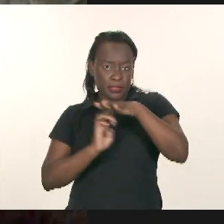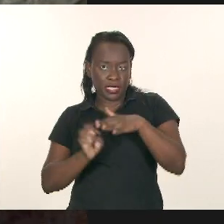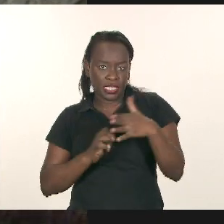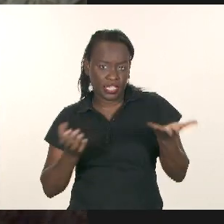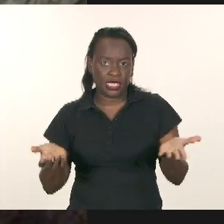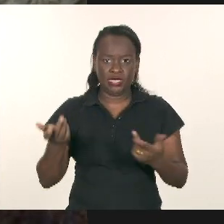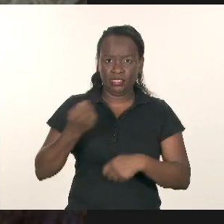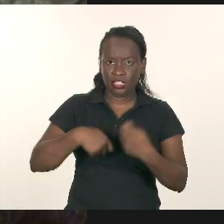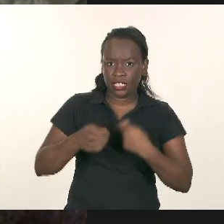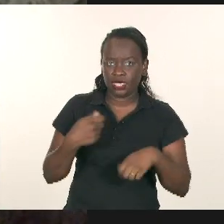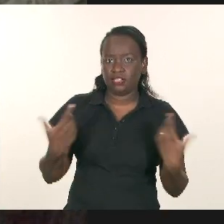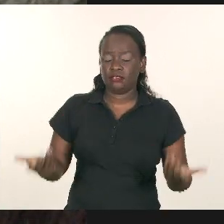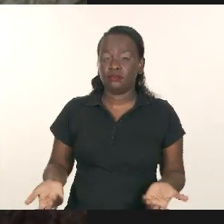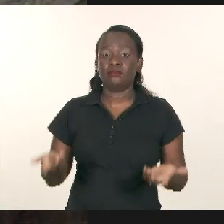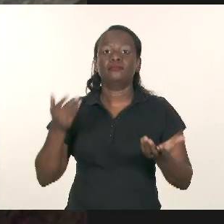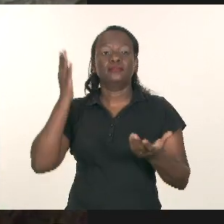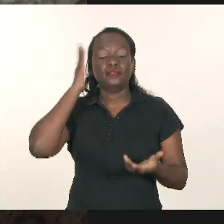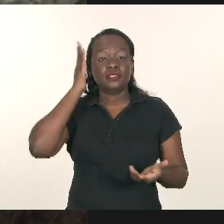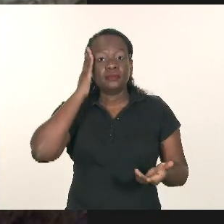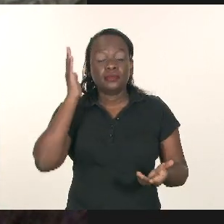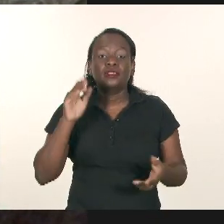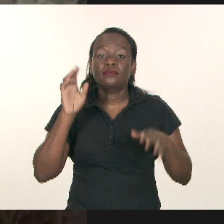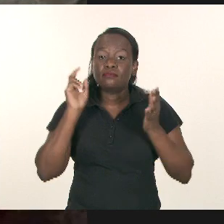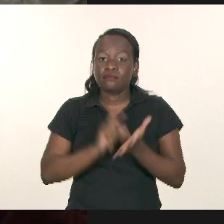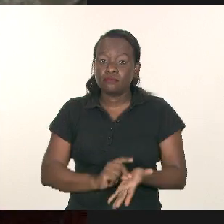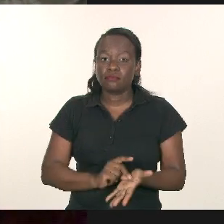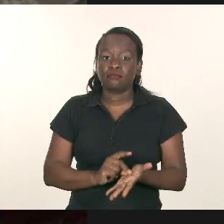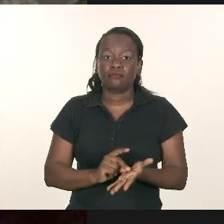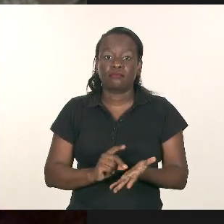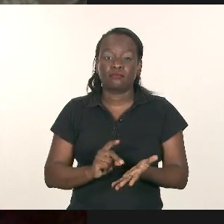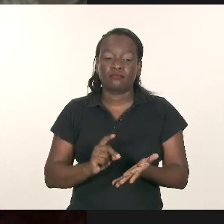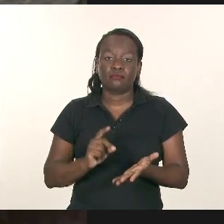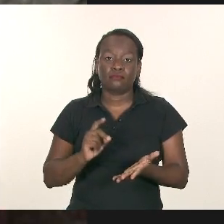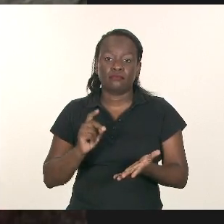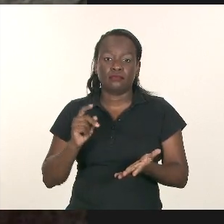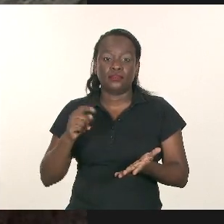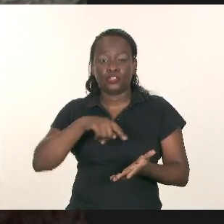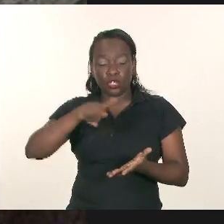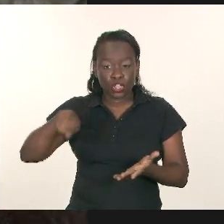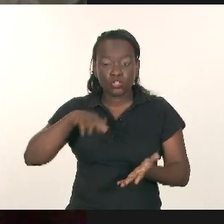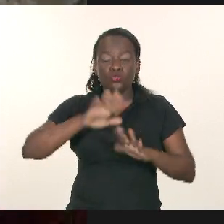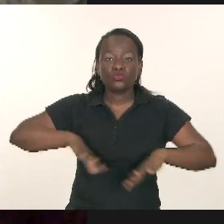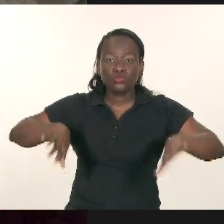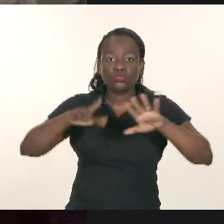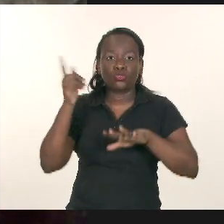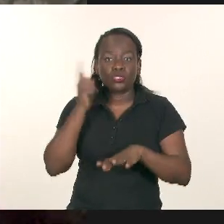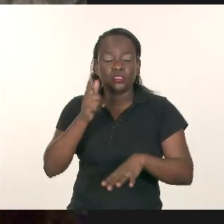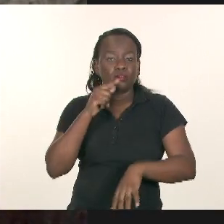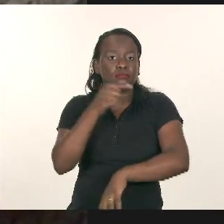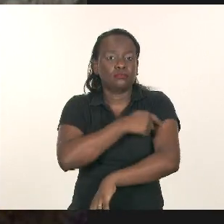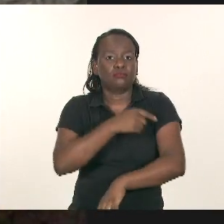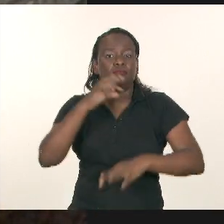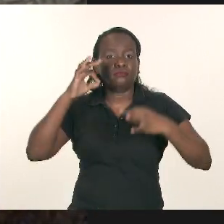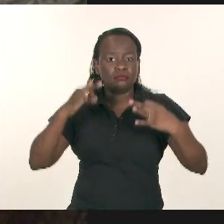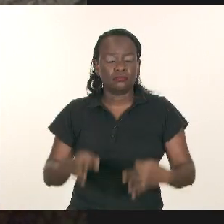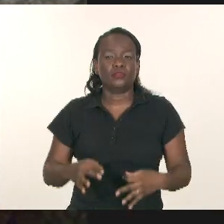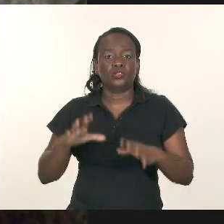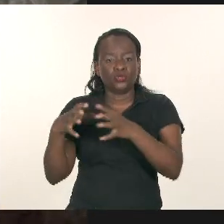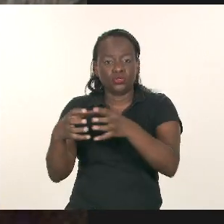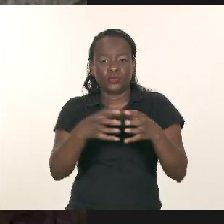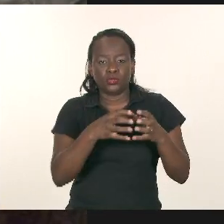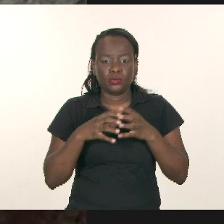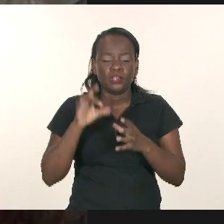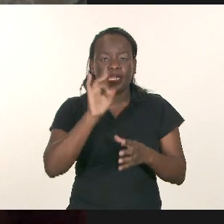empresarial, comercial, para que possamos realmente usufruir dessa vacina com dignidade para cada grupo